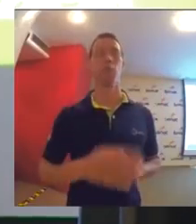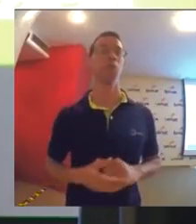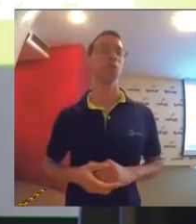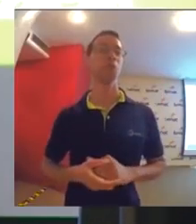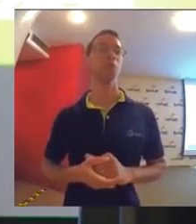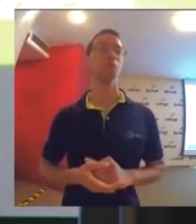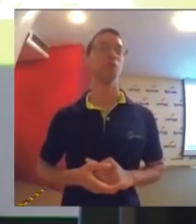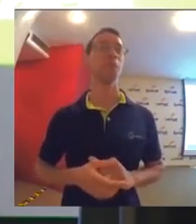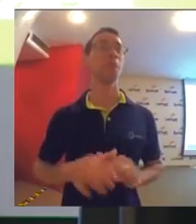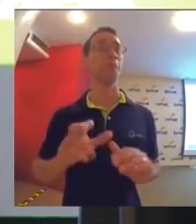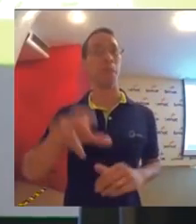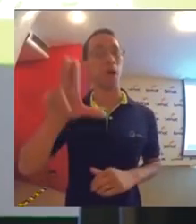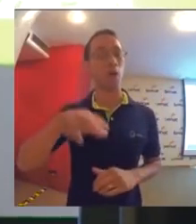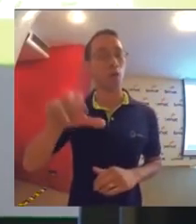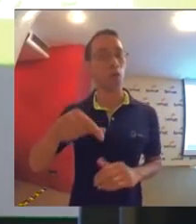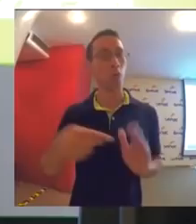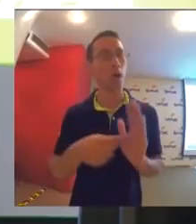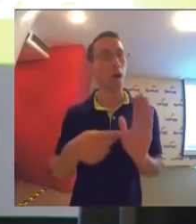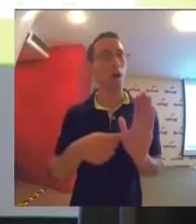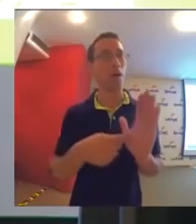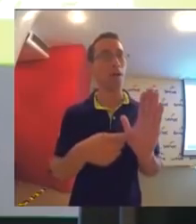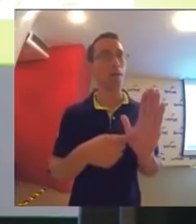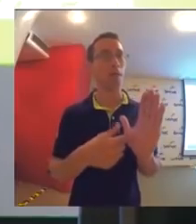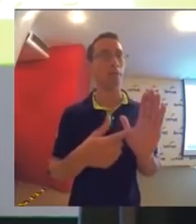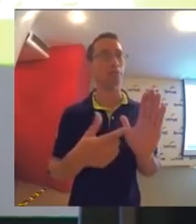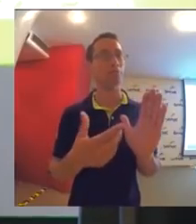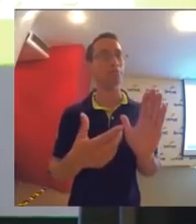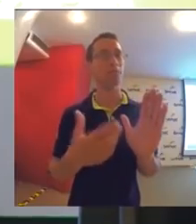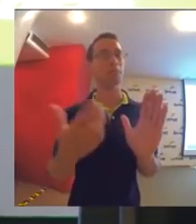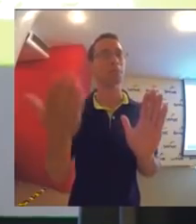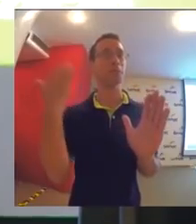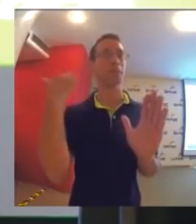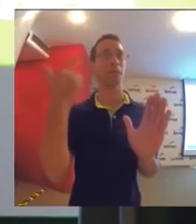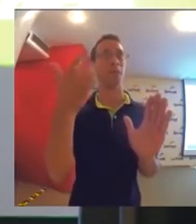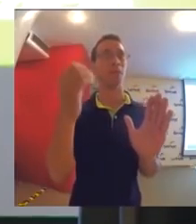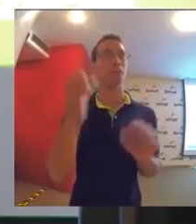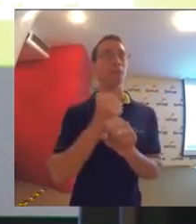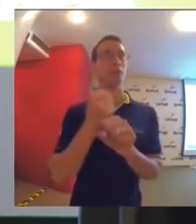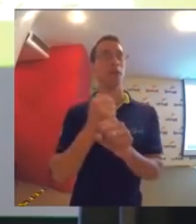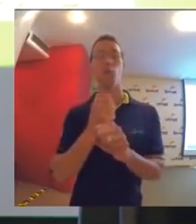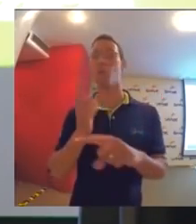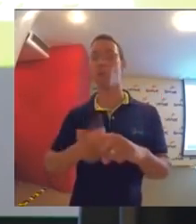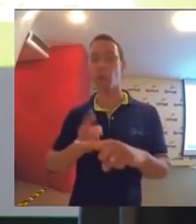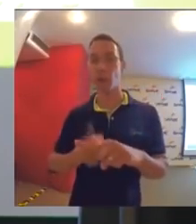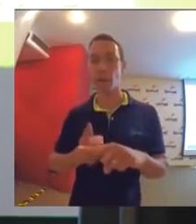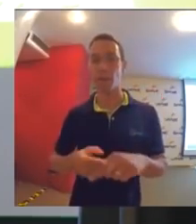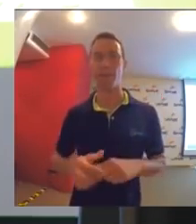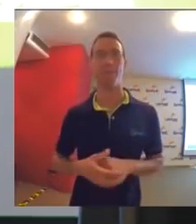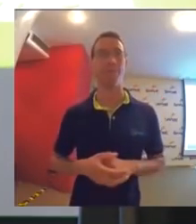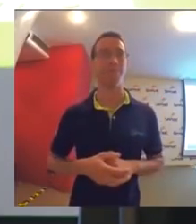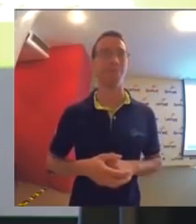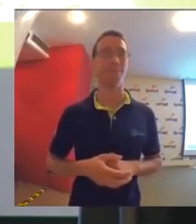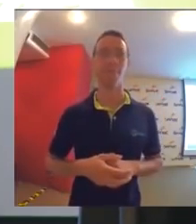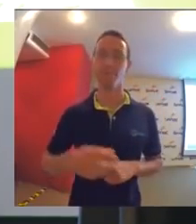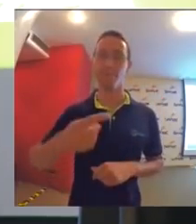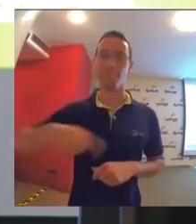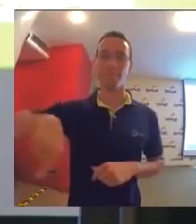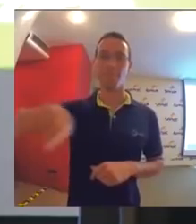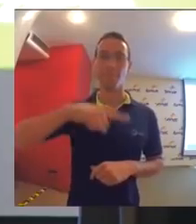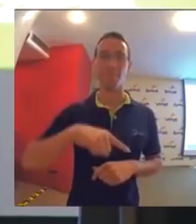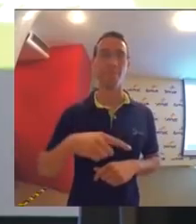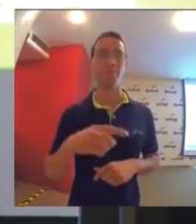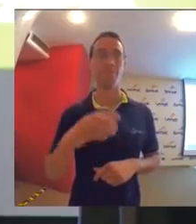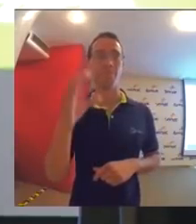mas que nunca foi regulamentado, há 20 anos. Por que será? É que nós, imediatamente,